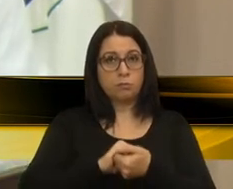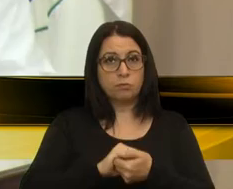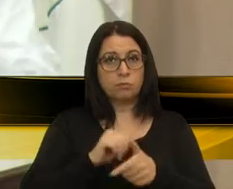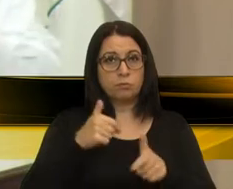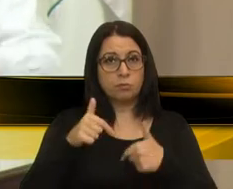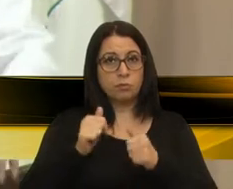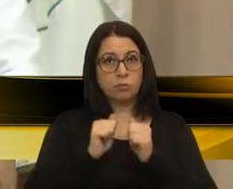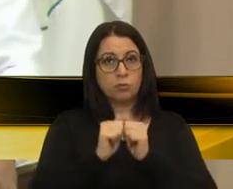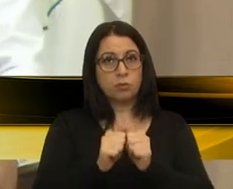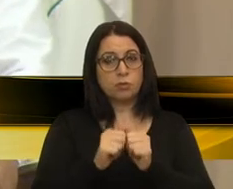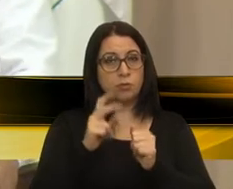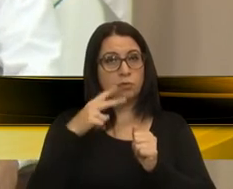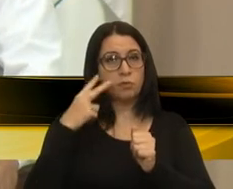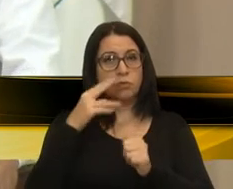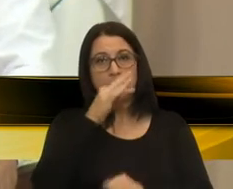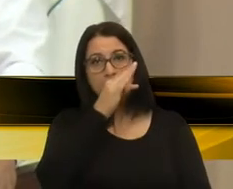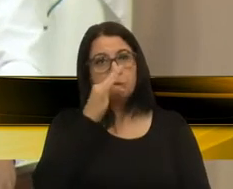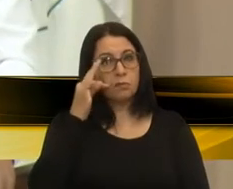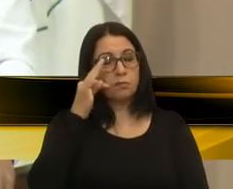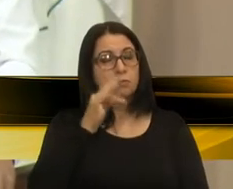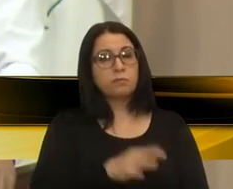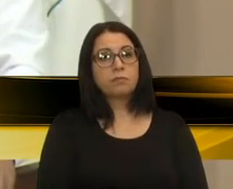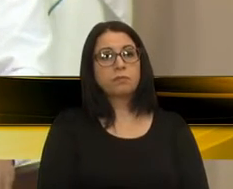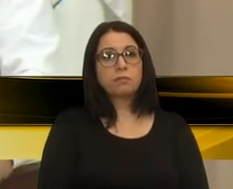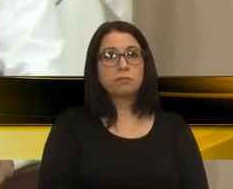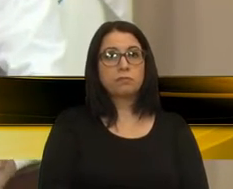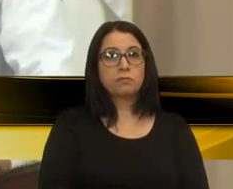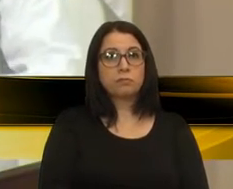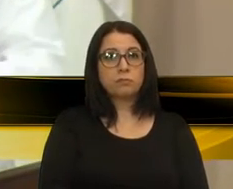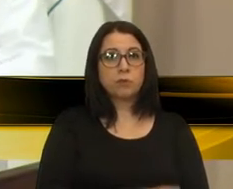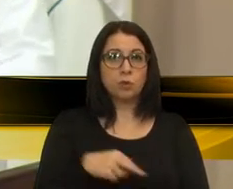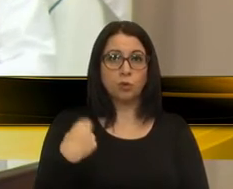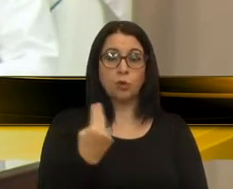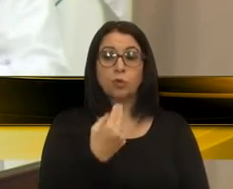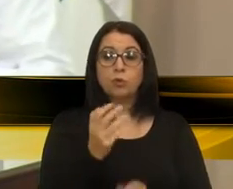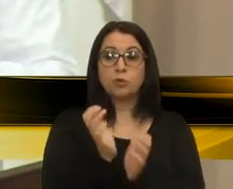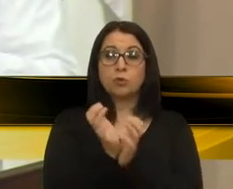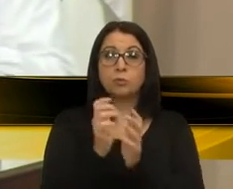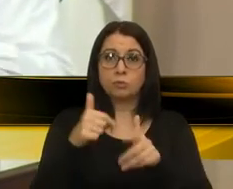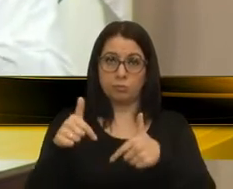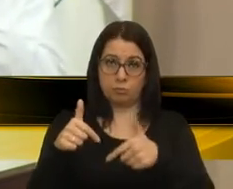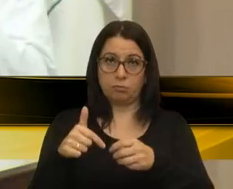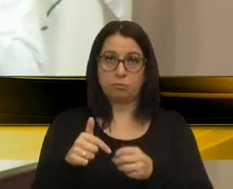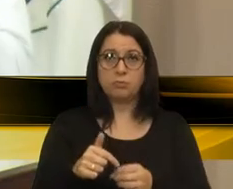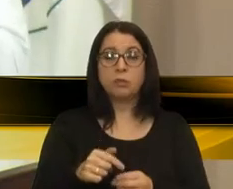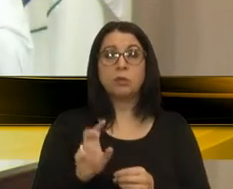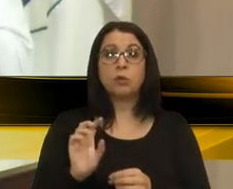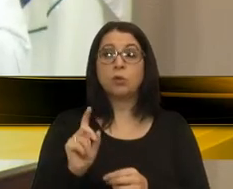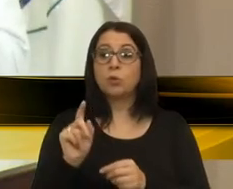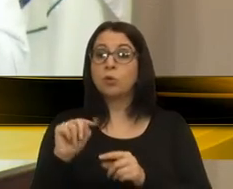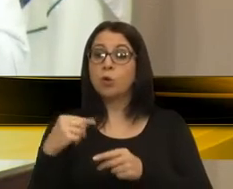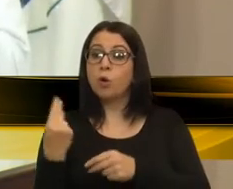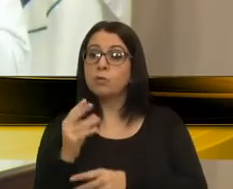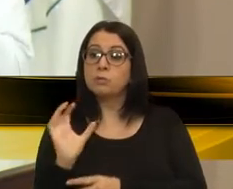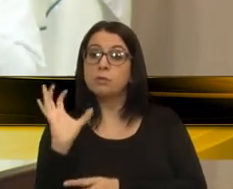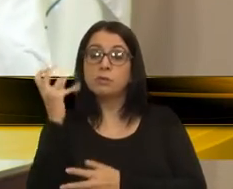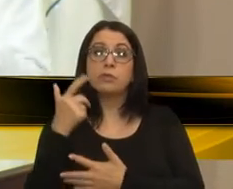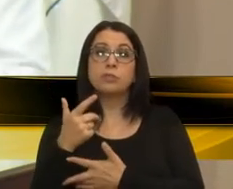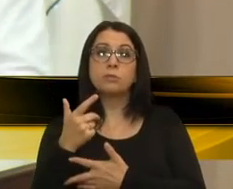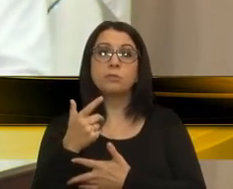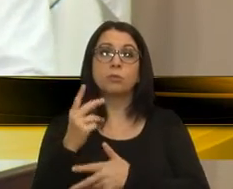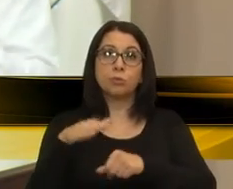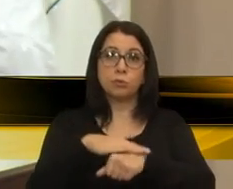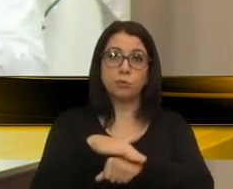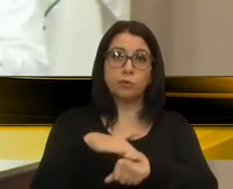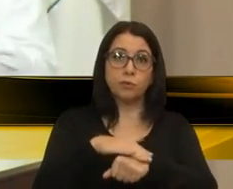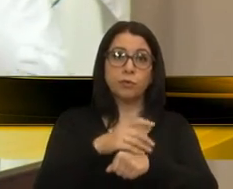que fizemos juntos com a vereadora Tatiane, e nós, no grupo de trabalho, nós decidimos, quando